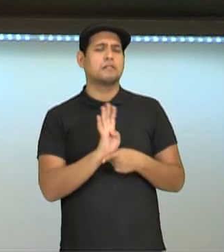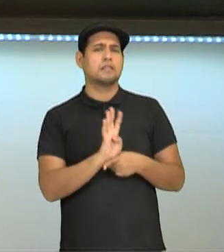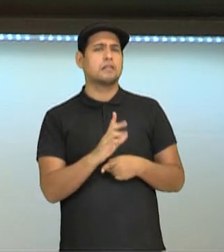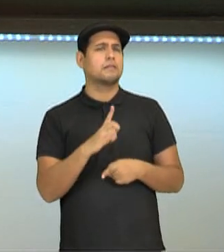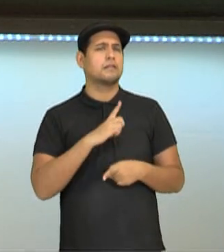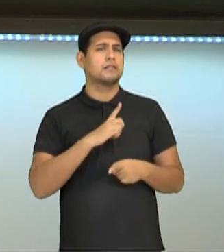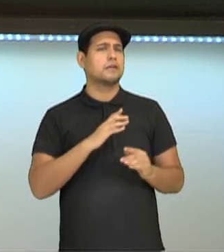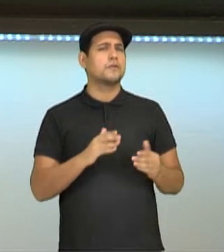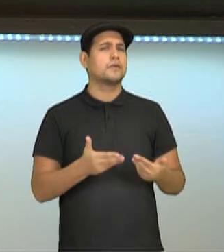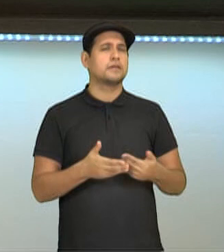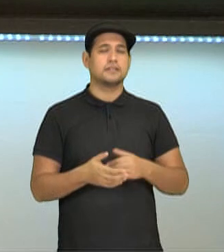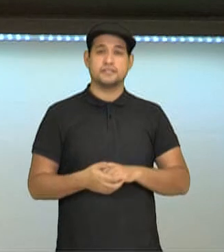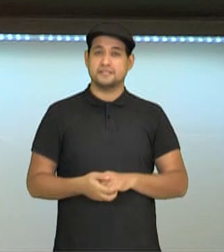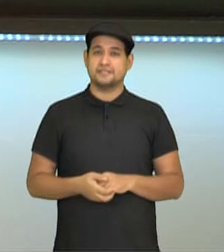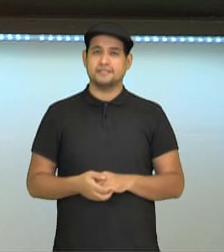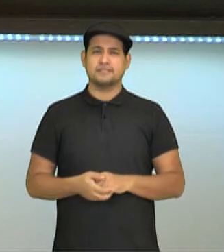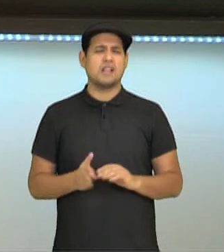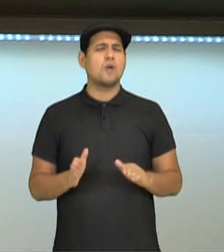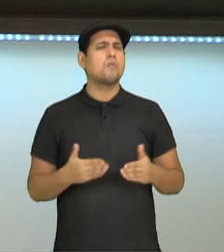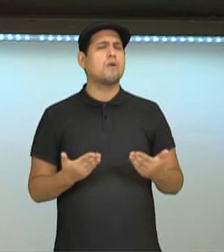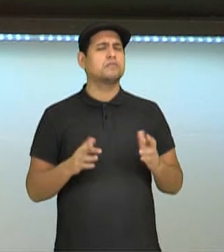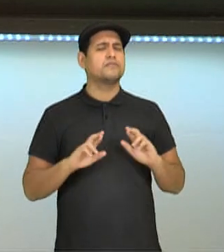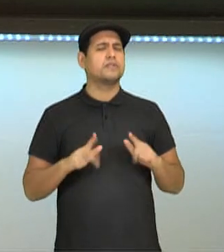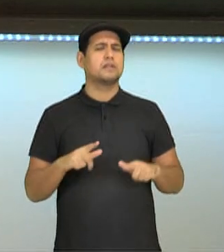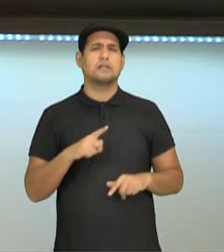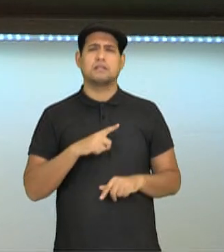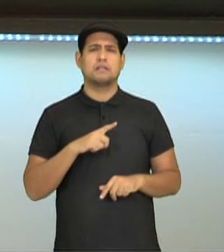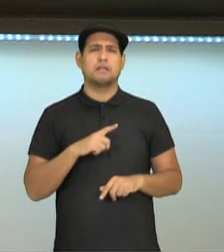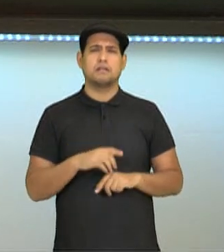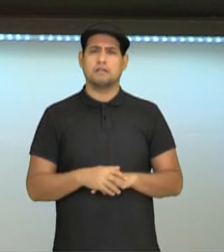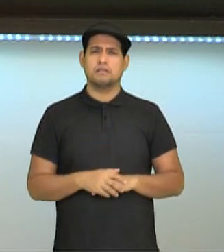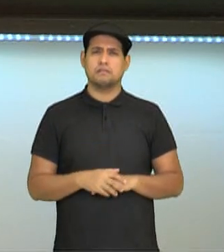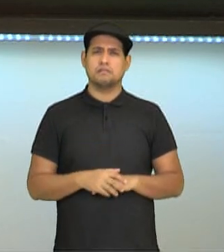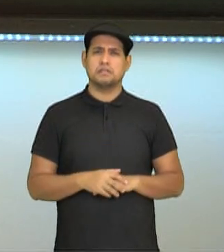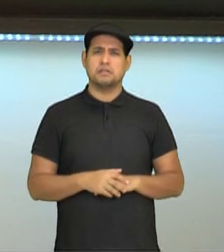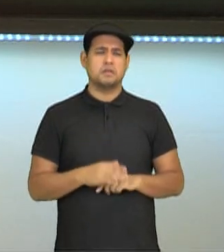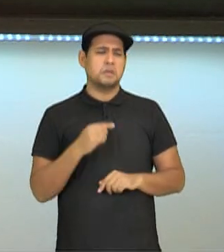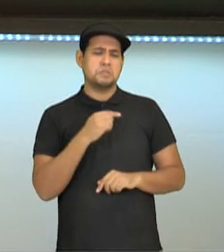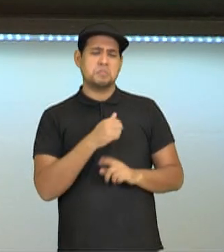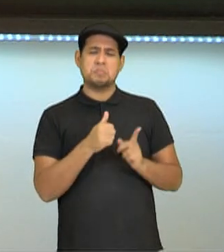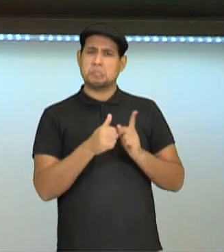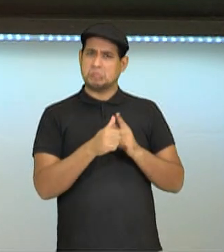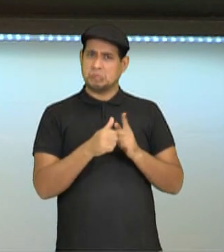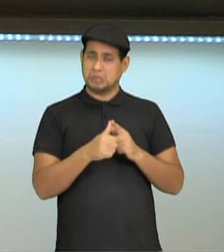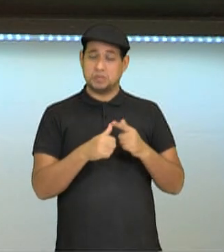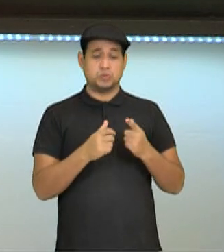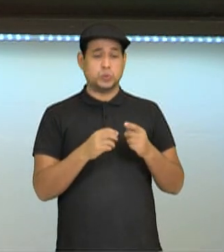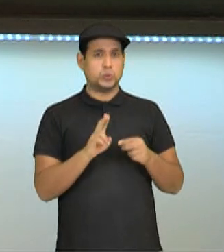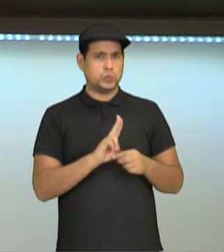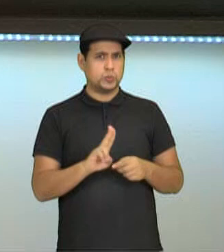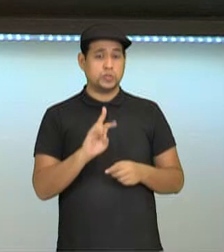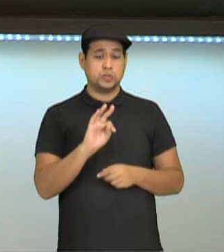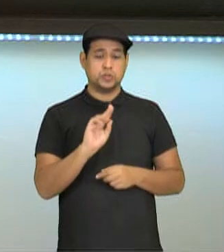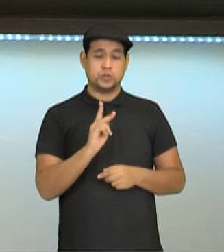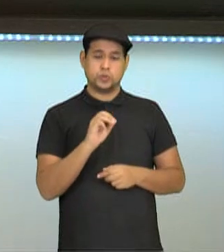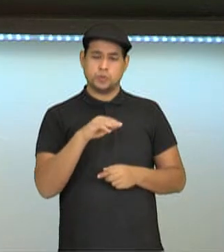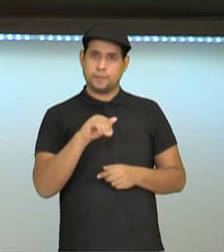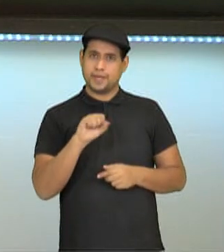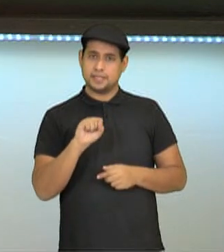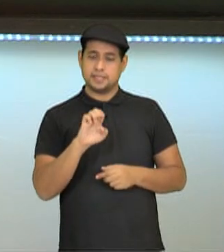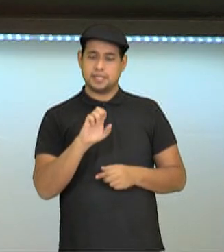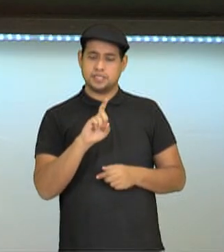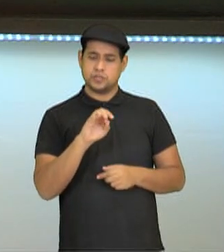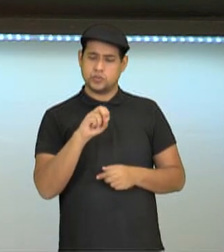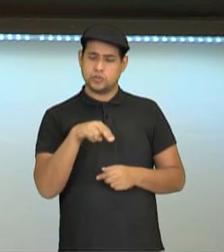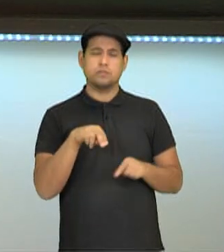temos atualmente. Então, quais são as diferenças para esse primeiro aparelho do Thomas Edison e para